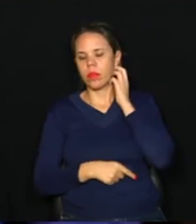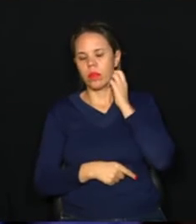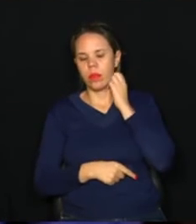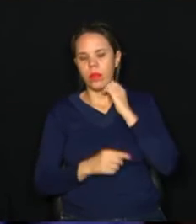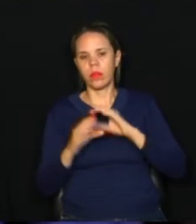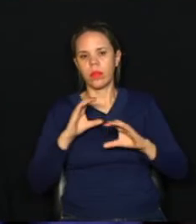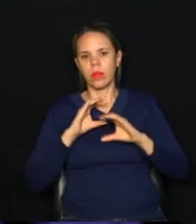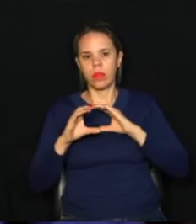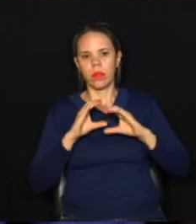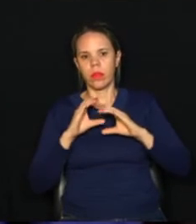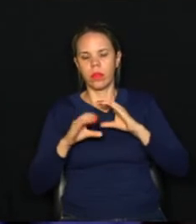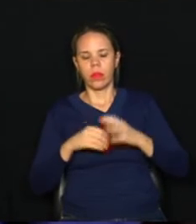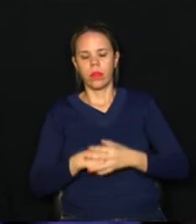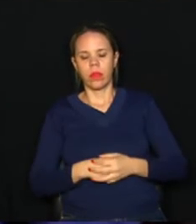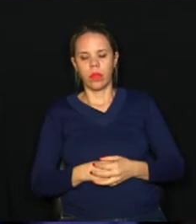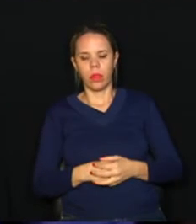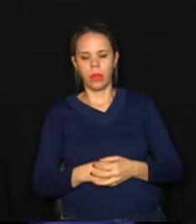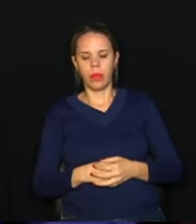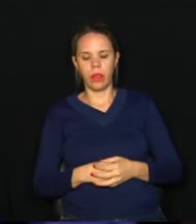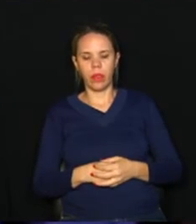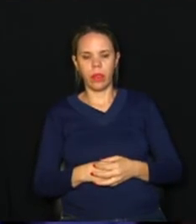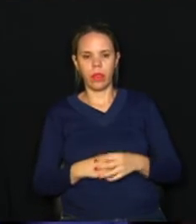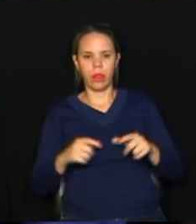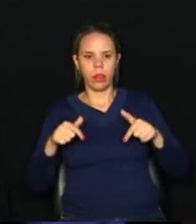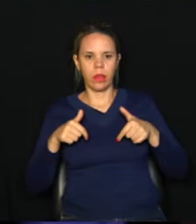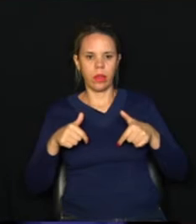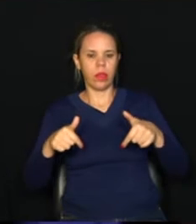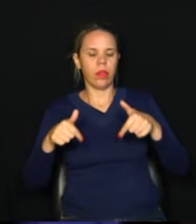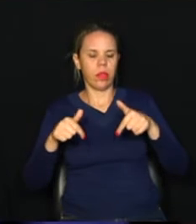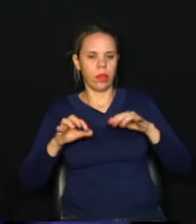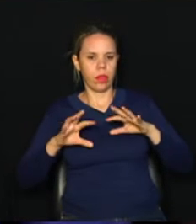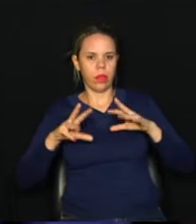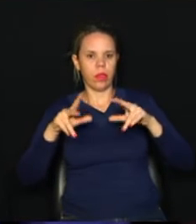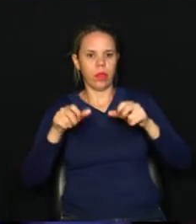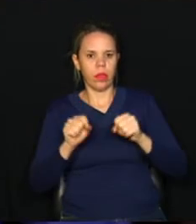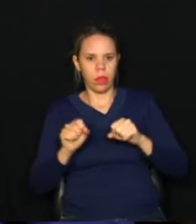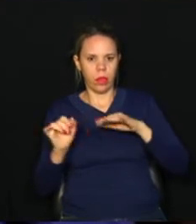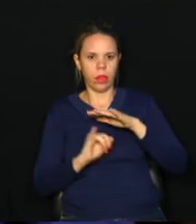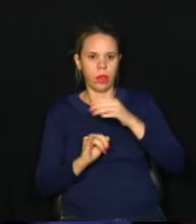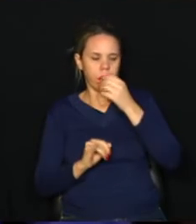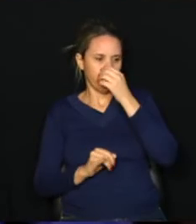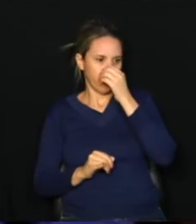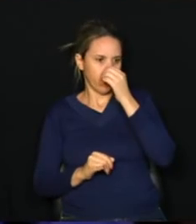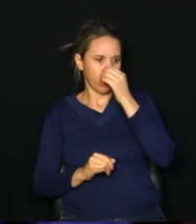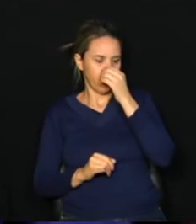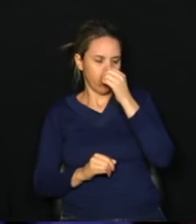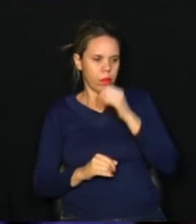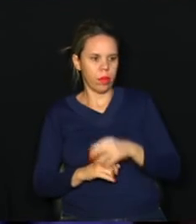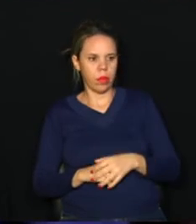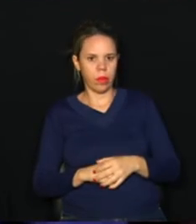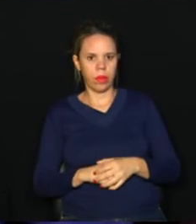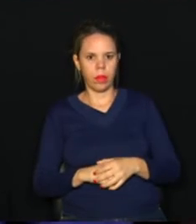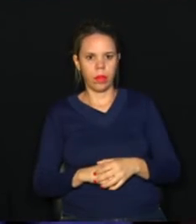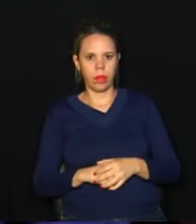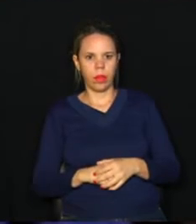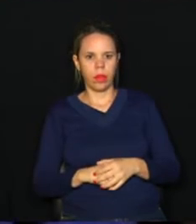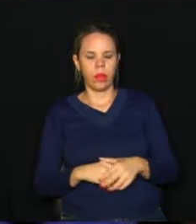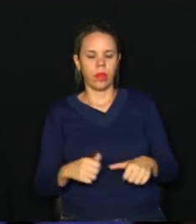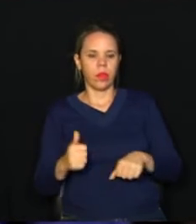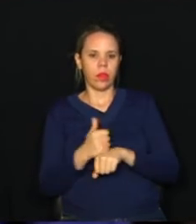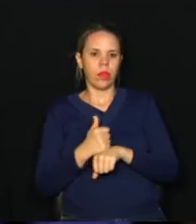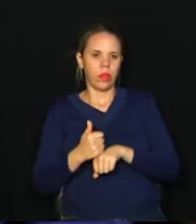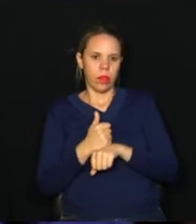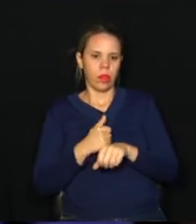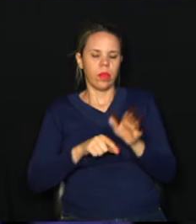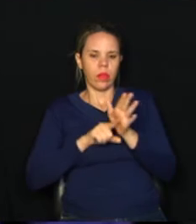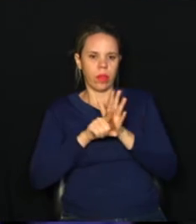intermediária que tem atuado em defesa de todos os institutos, não só da carreira do